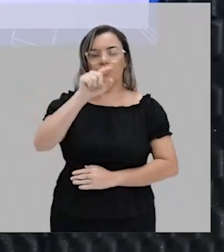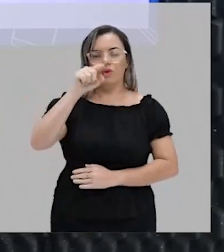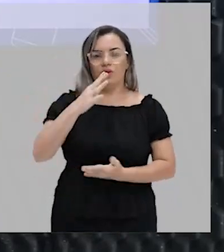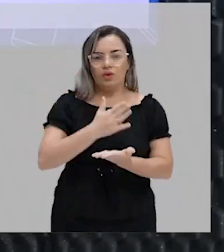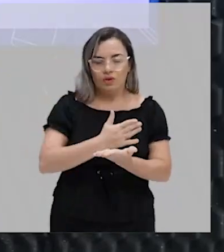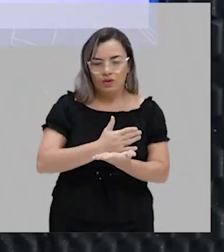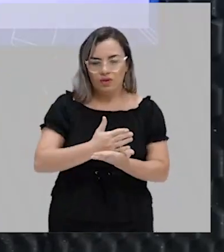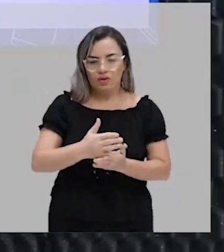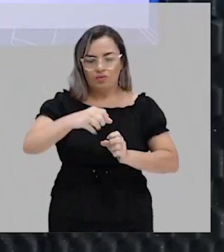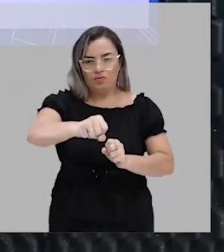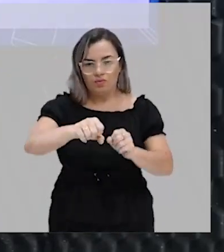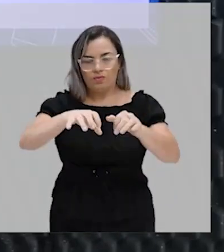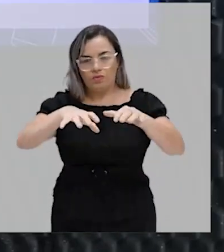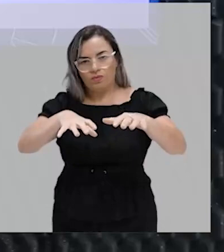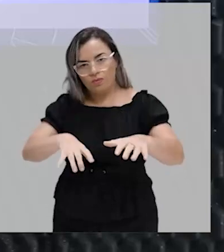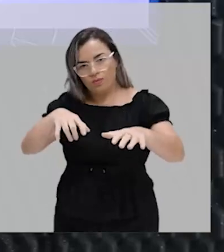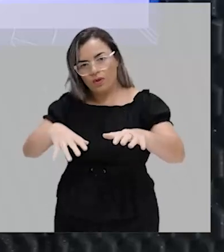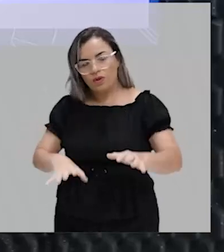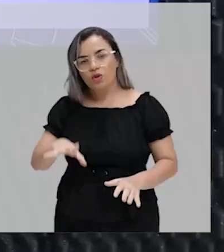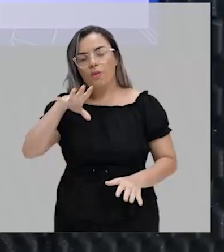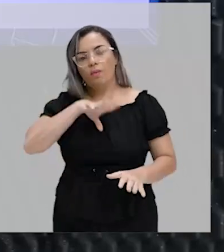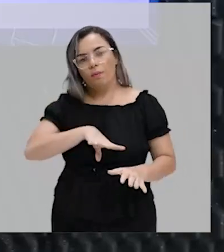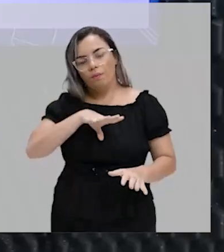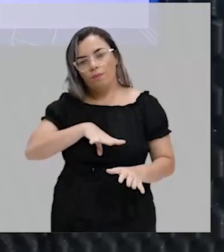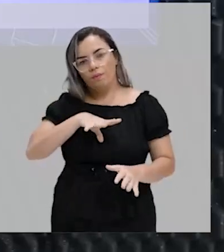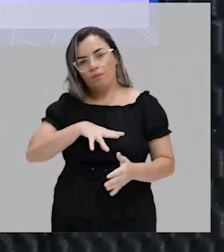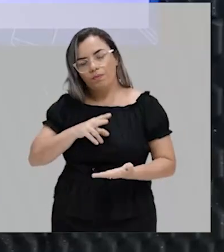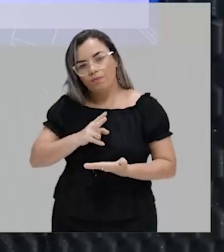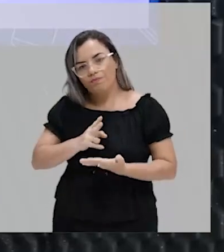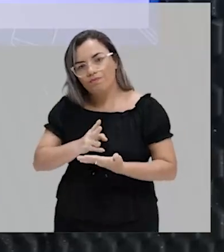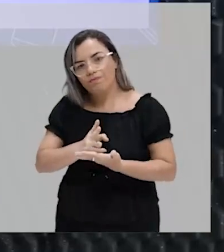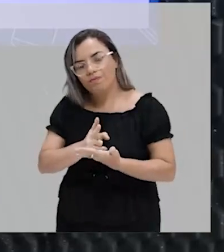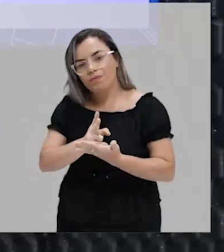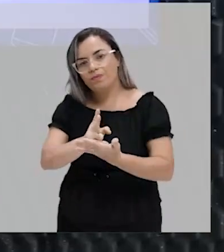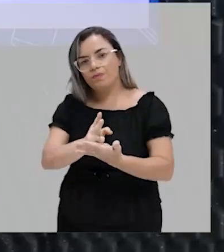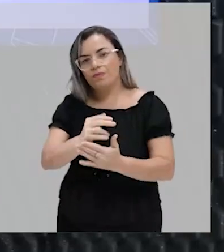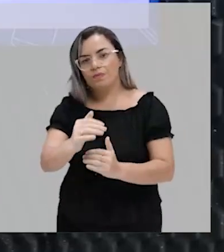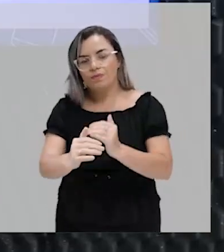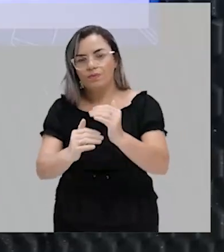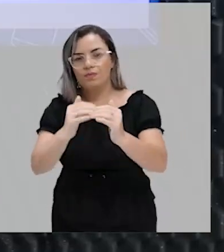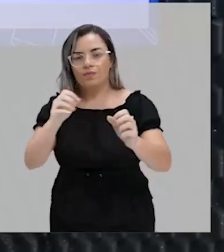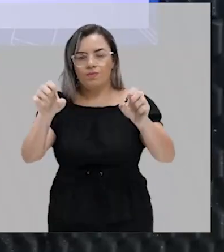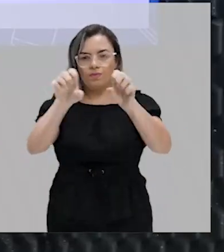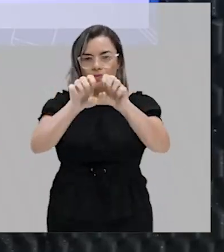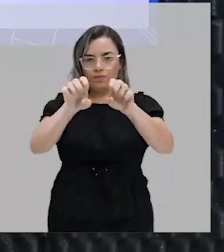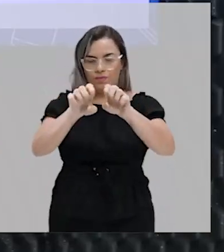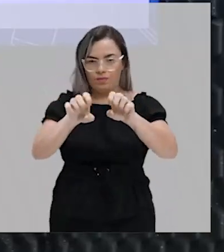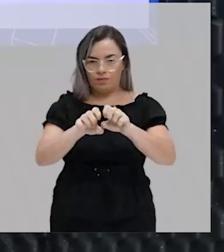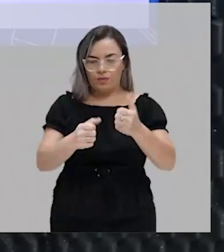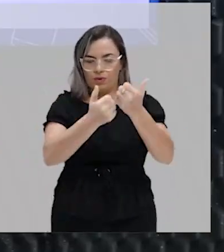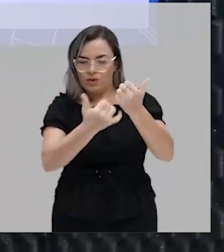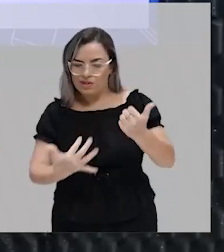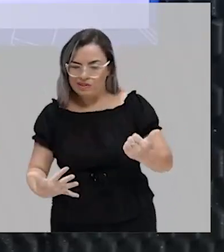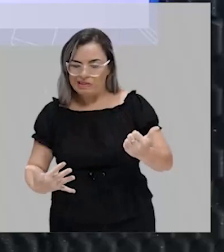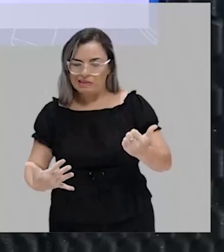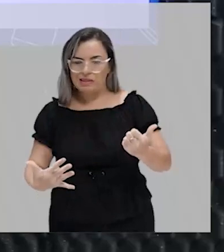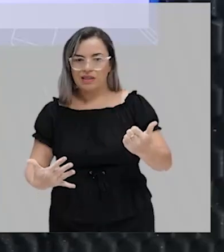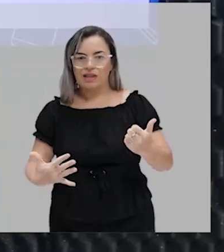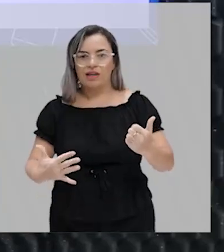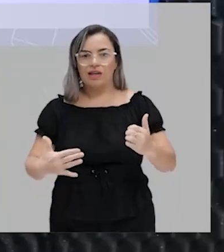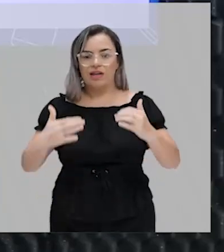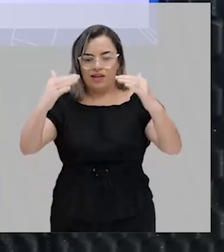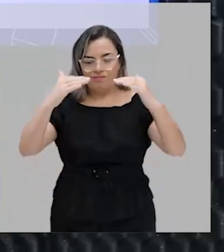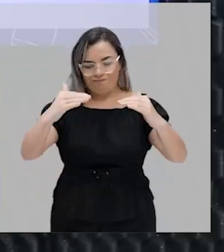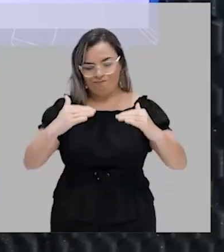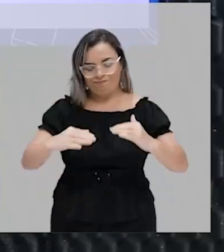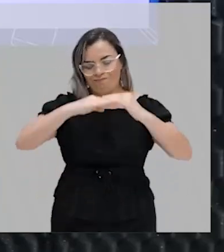sua colonização, né, com Portugal, ele vai sendo formado com uma estrutura hierárquica desigual. E é claro